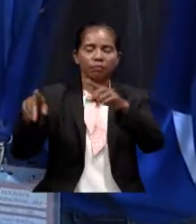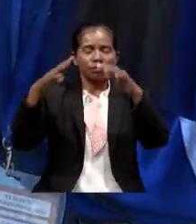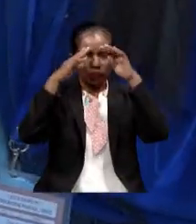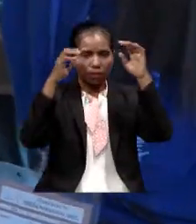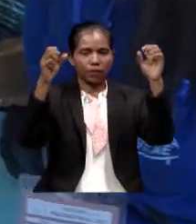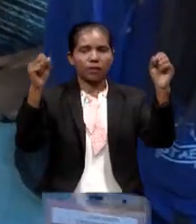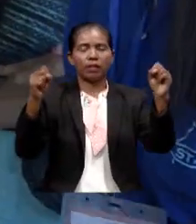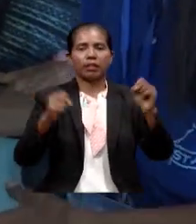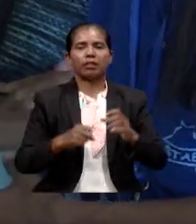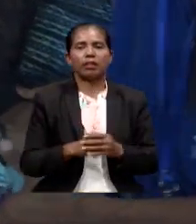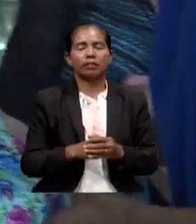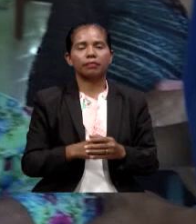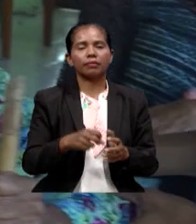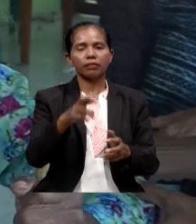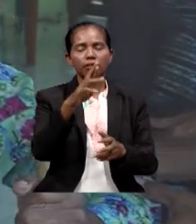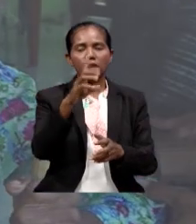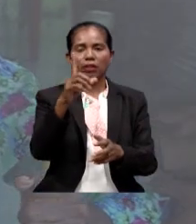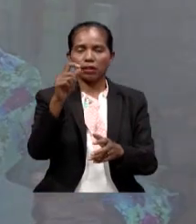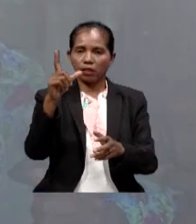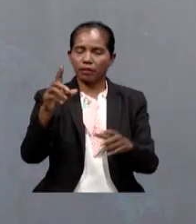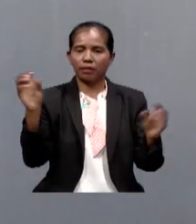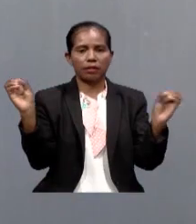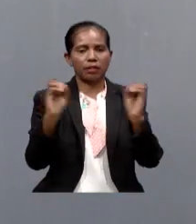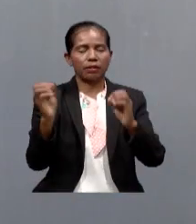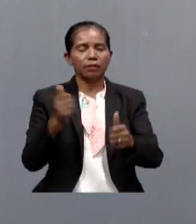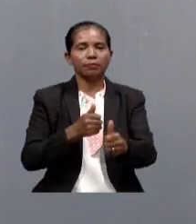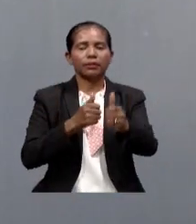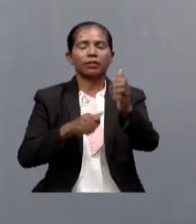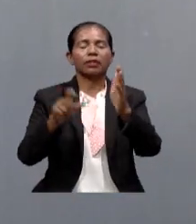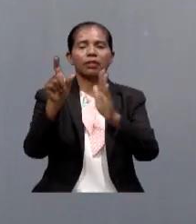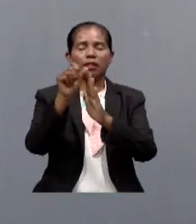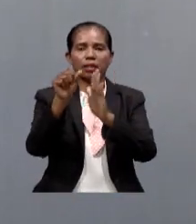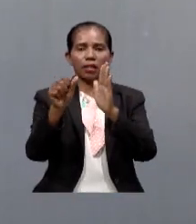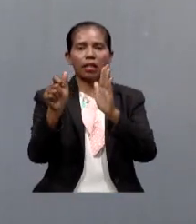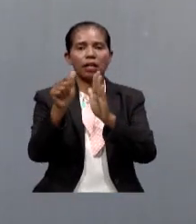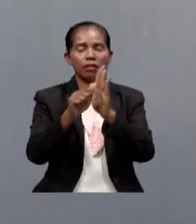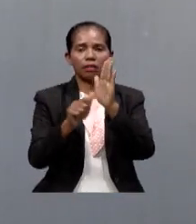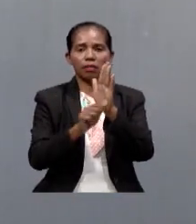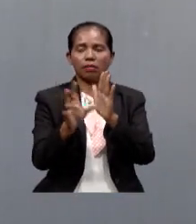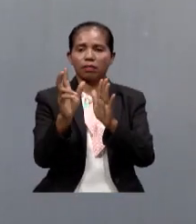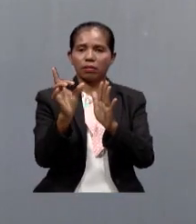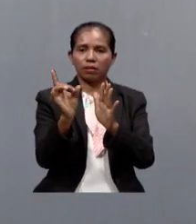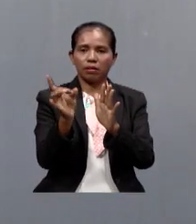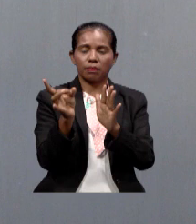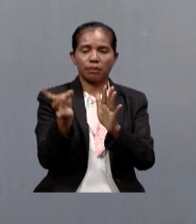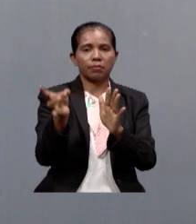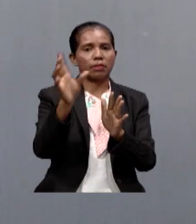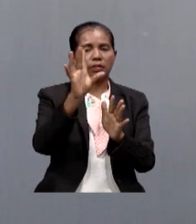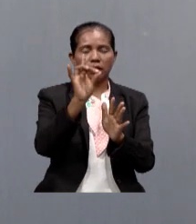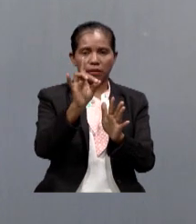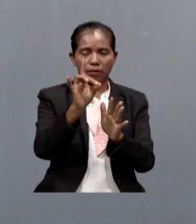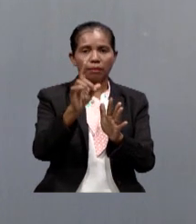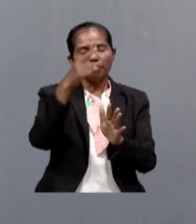né la cumpriona artigo 88. Tamba